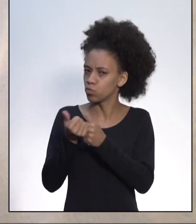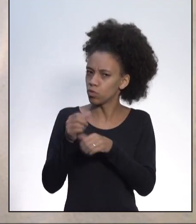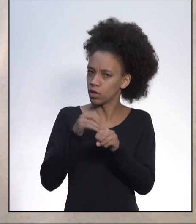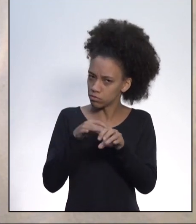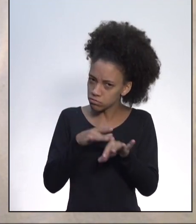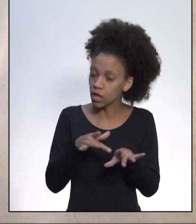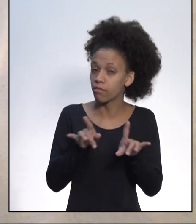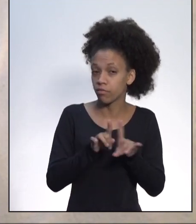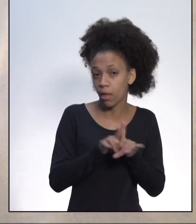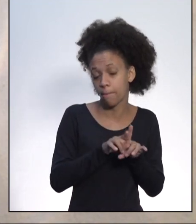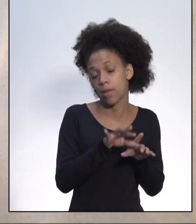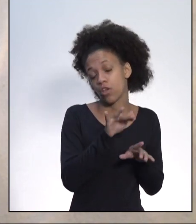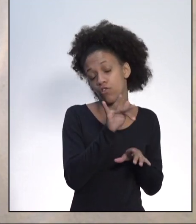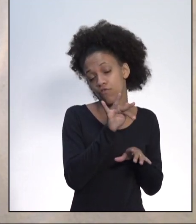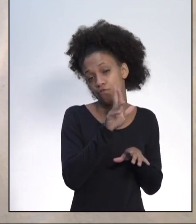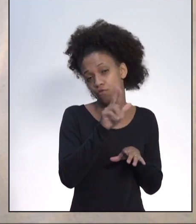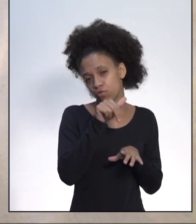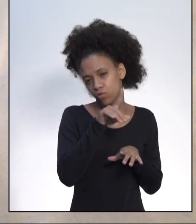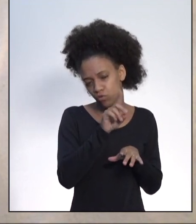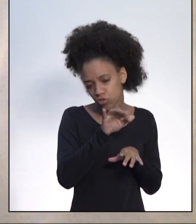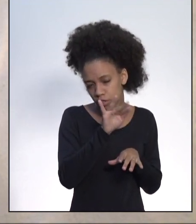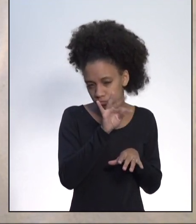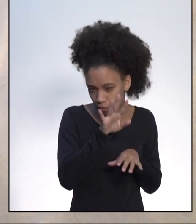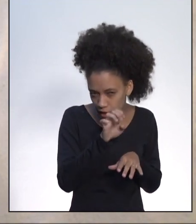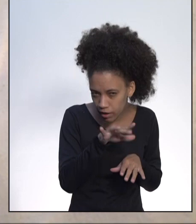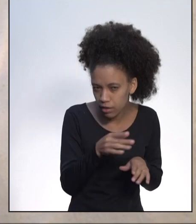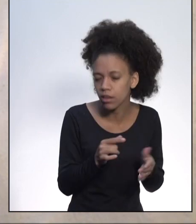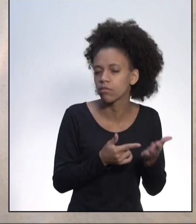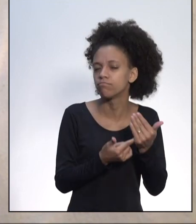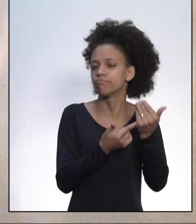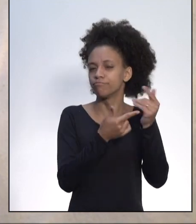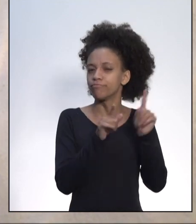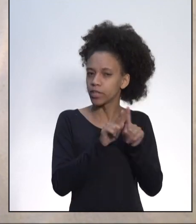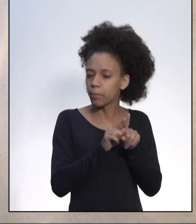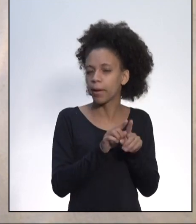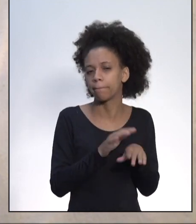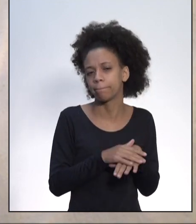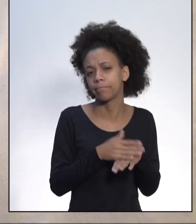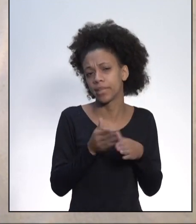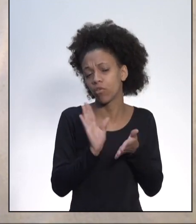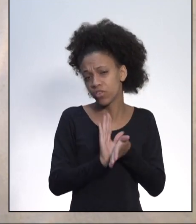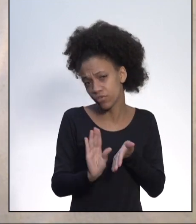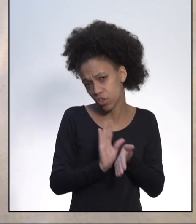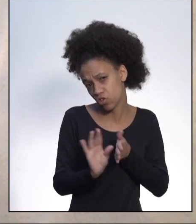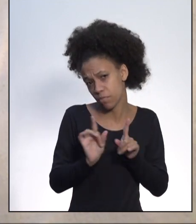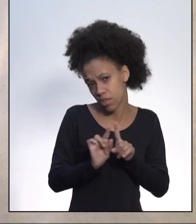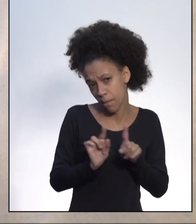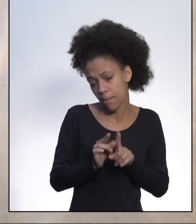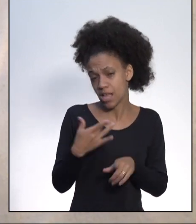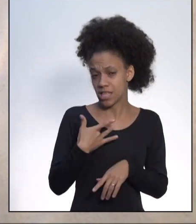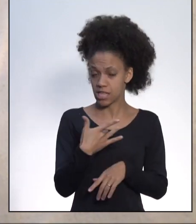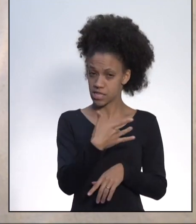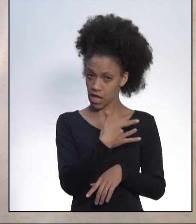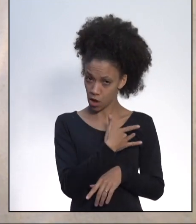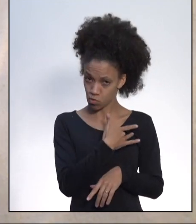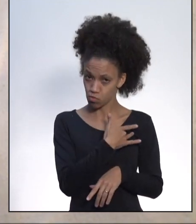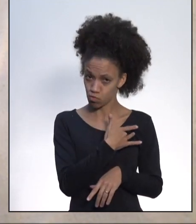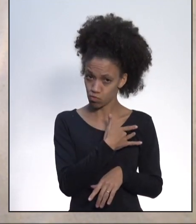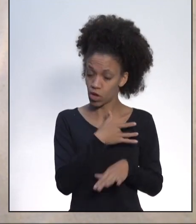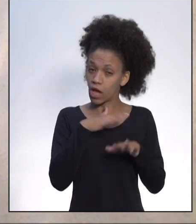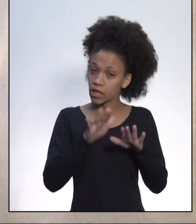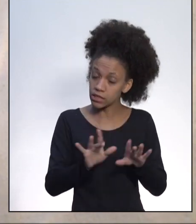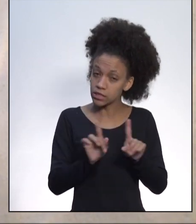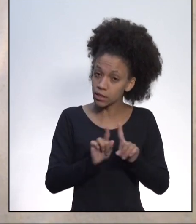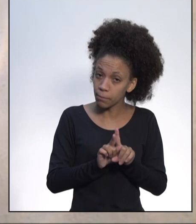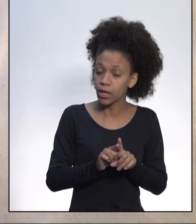a FoodTech, que é ligado à suplementação alimentar com tecnologia. A gente investe também na área de saúde, que a gente chama das Health Techs, e na